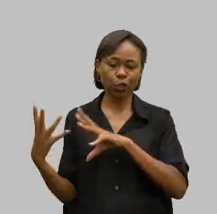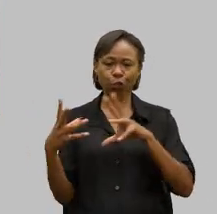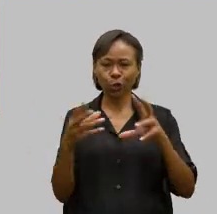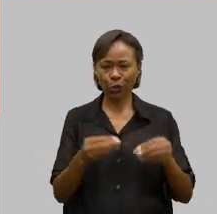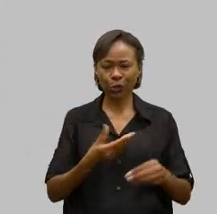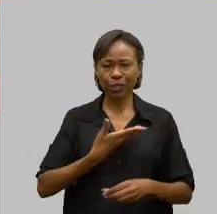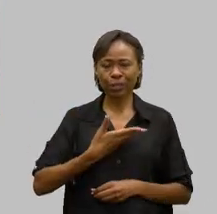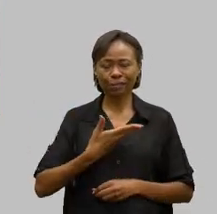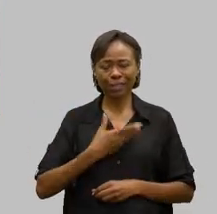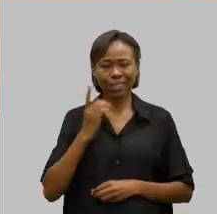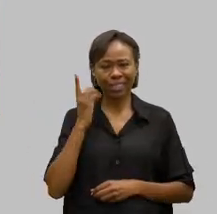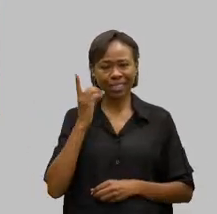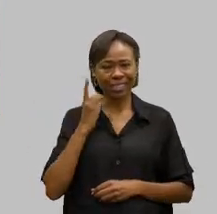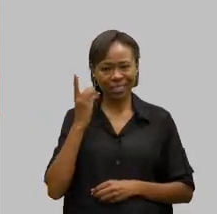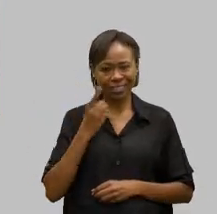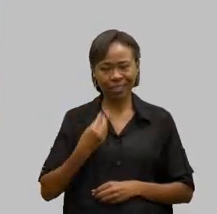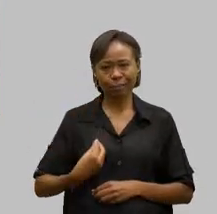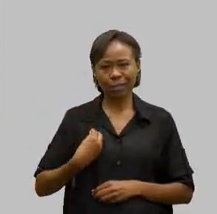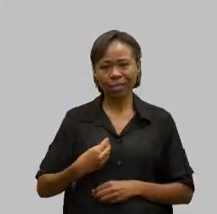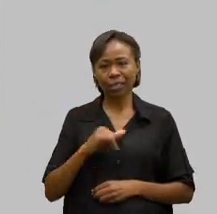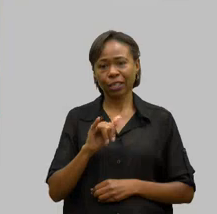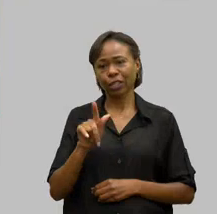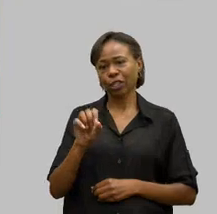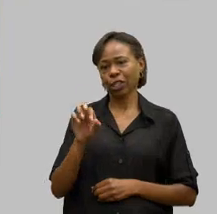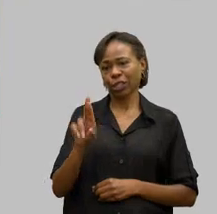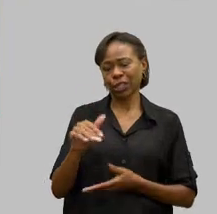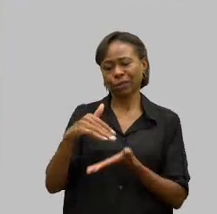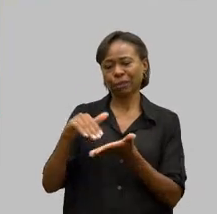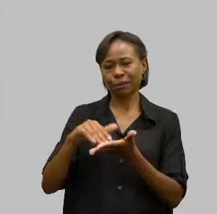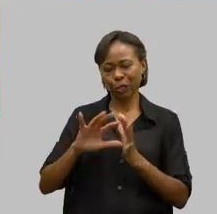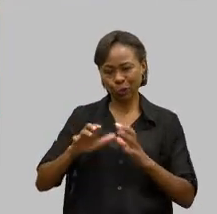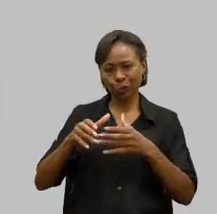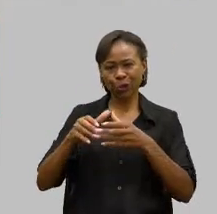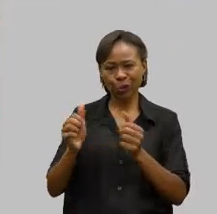presentes, secretário Igor Alvareng, toda a sua equipe,